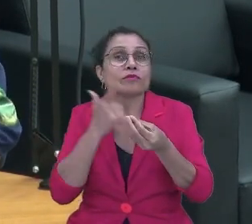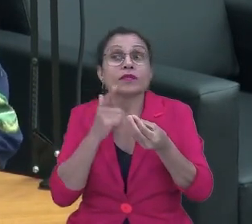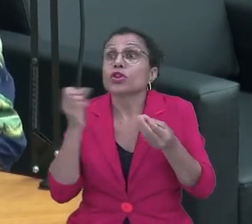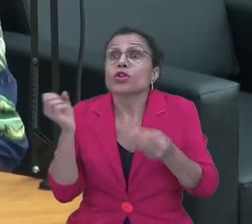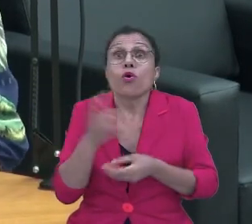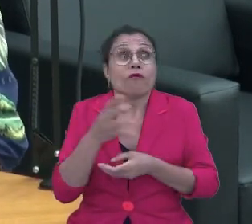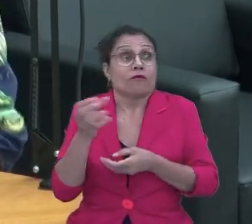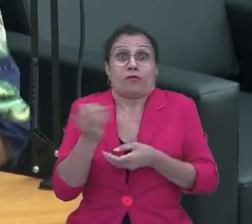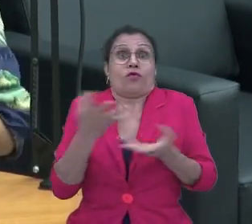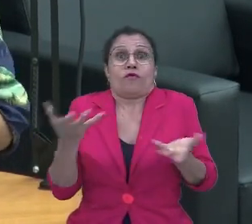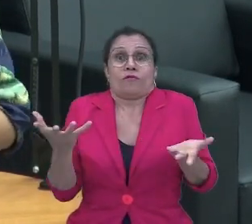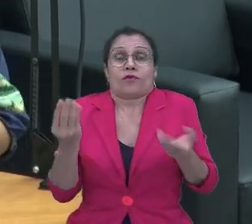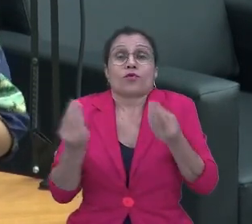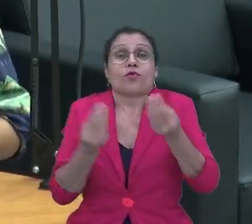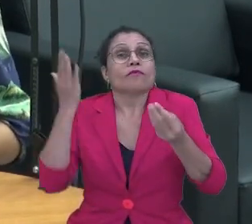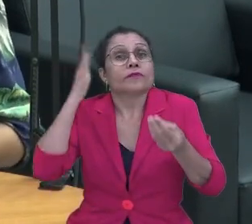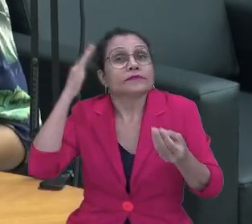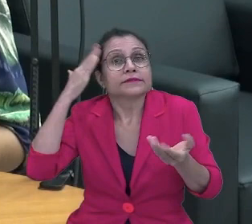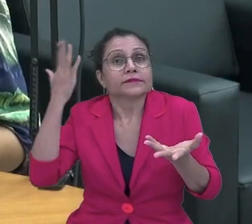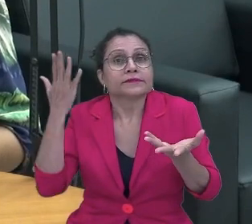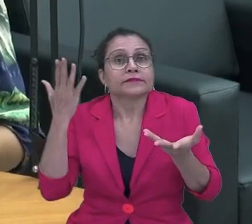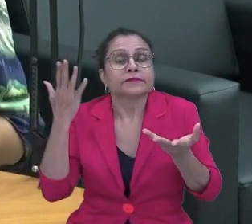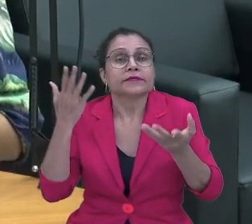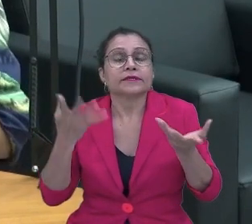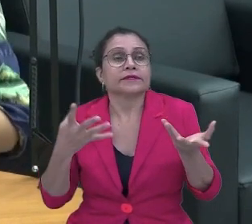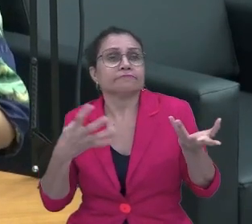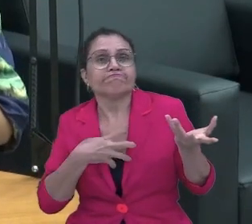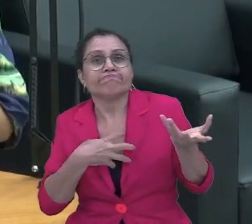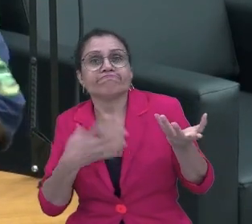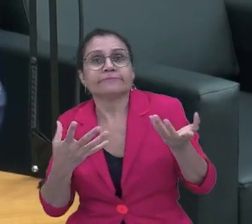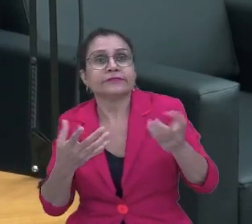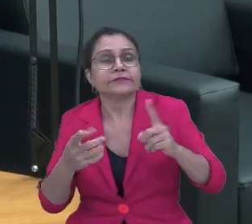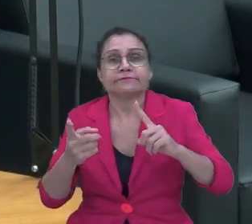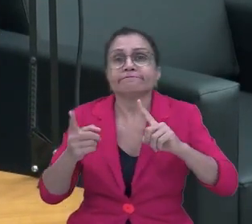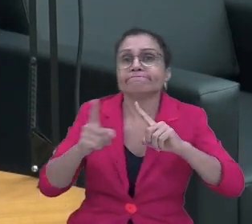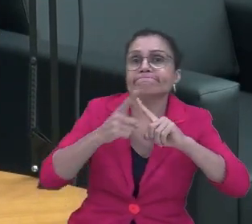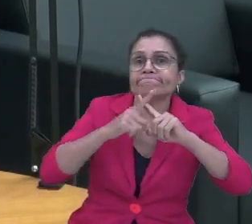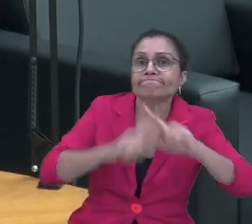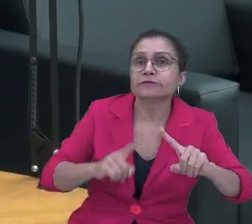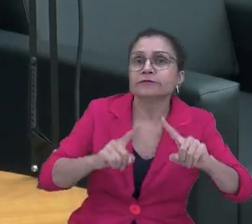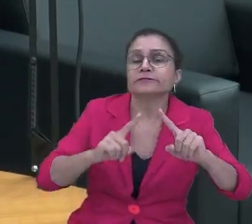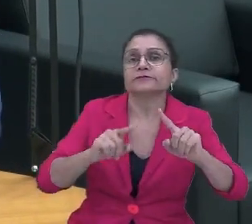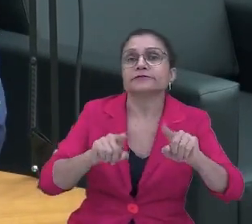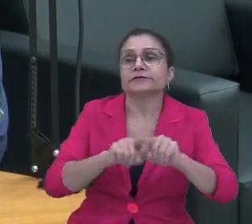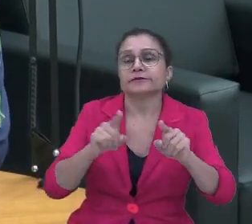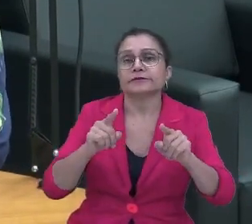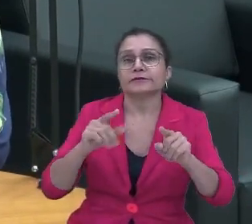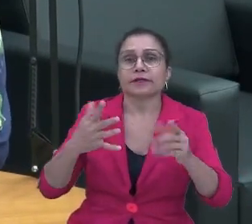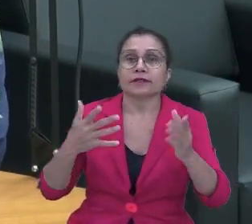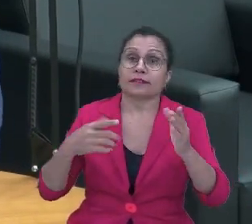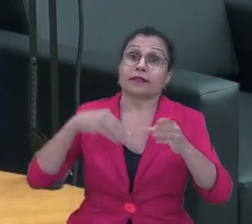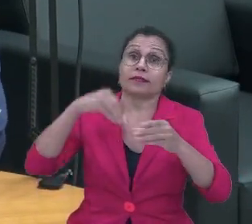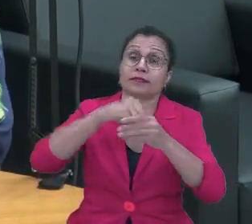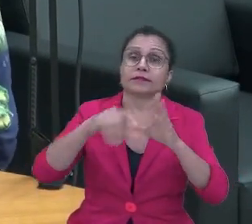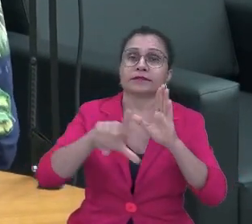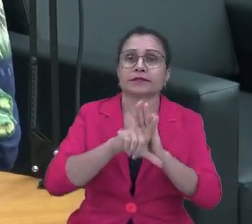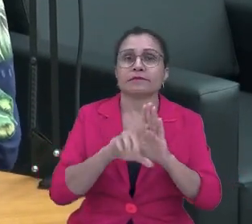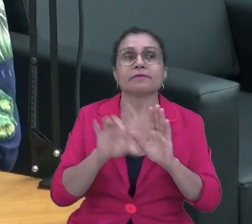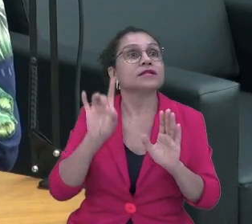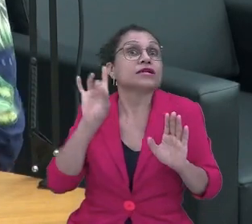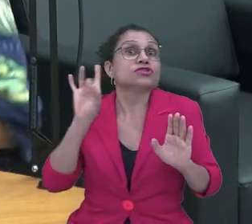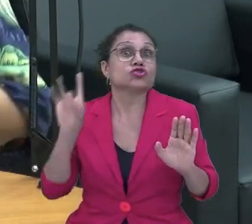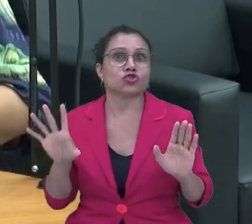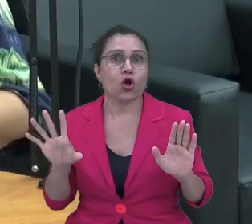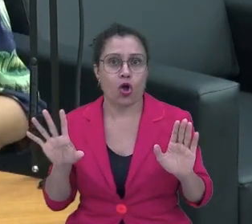muito novo para nós, para que a gente possa vir de forma competitiva. E, até então, nós estamos trazendo de forma legalizada, mas nem só a